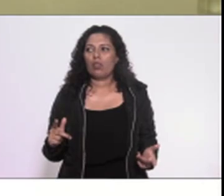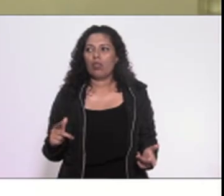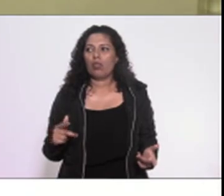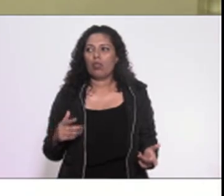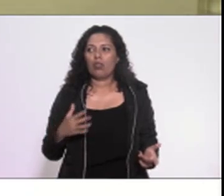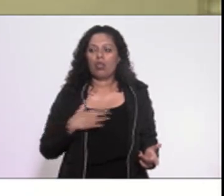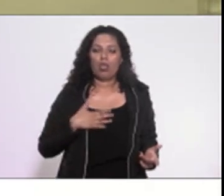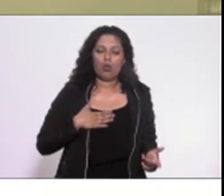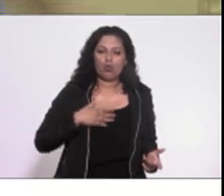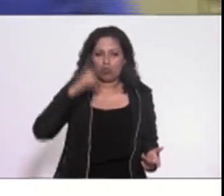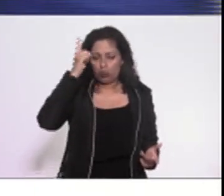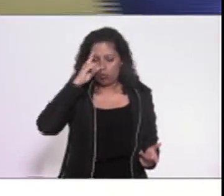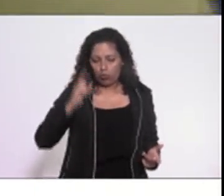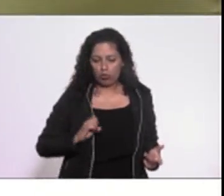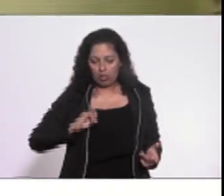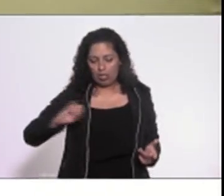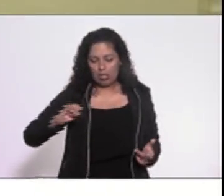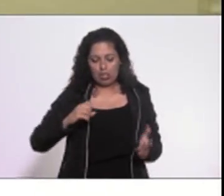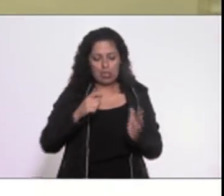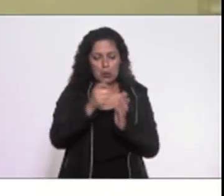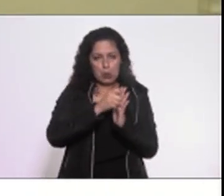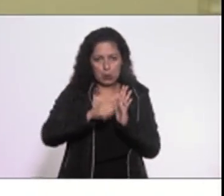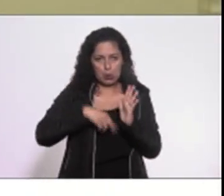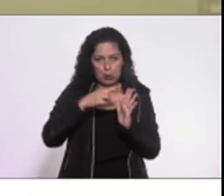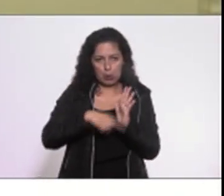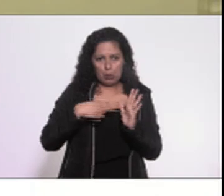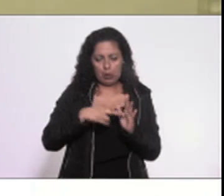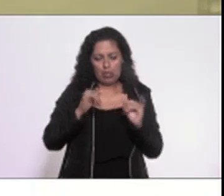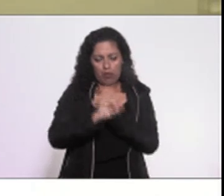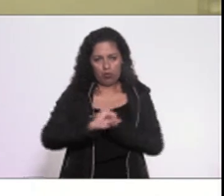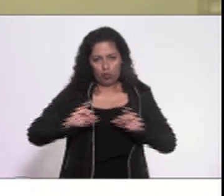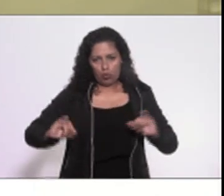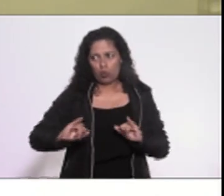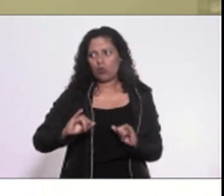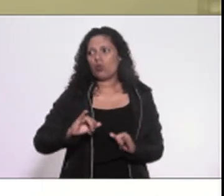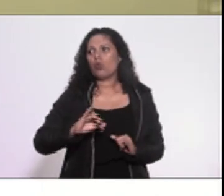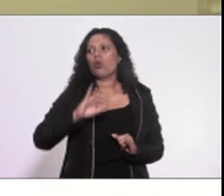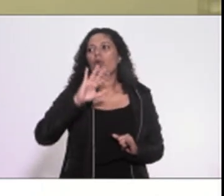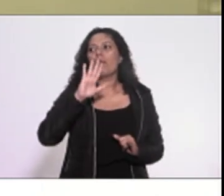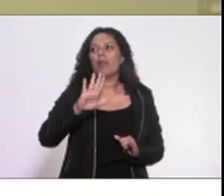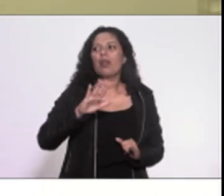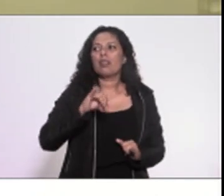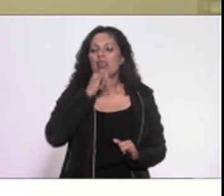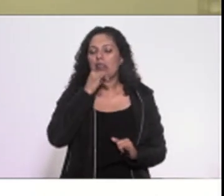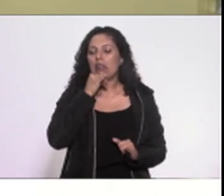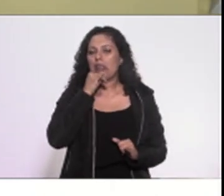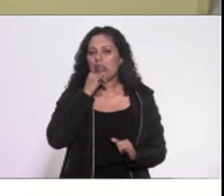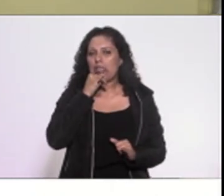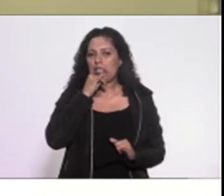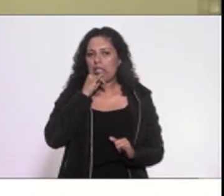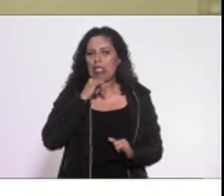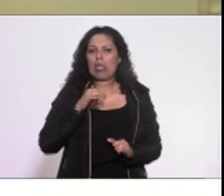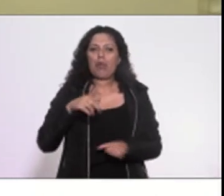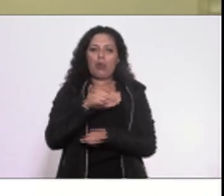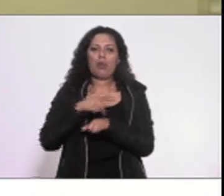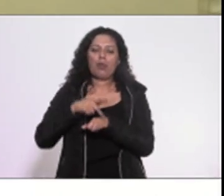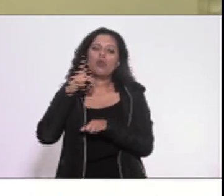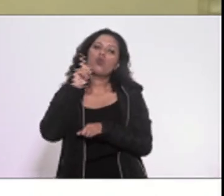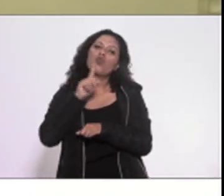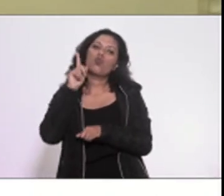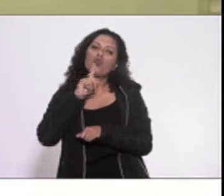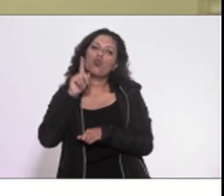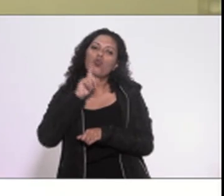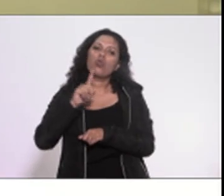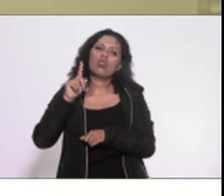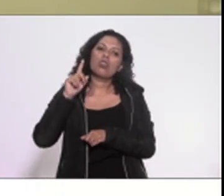se isso está contemplado aqui no relatório, mas em compliance, né, por exemplo, nos Estados Unidos, agora que a gente está vendo o